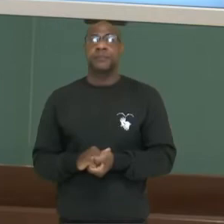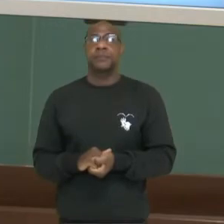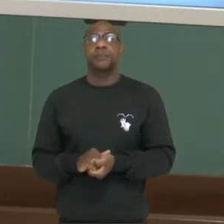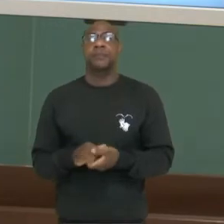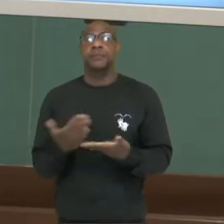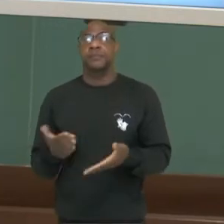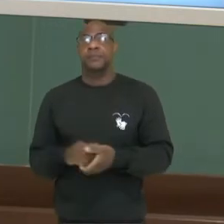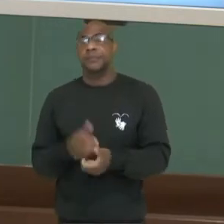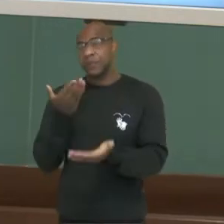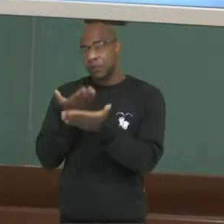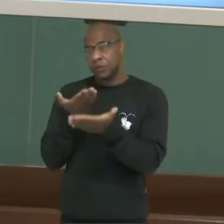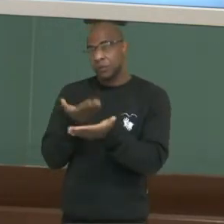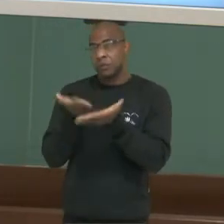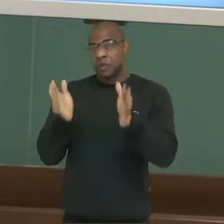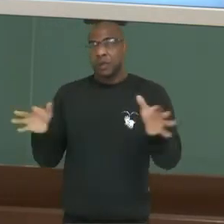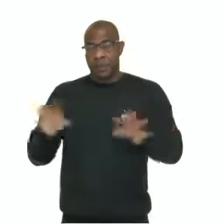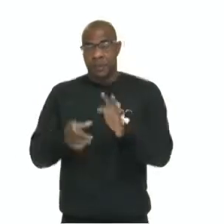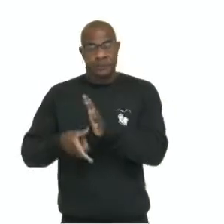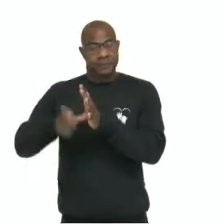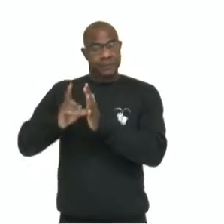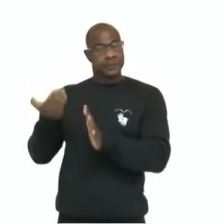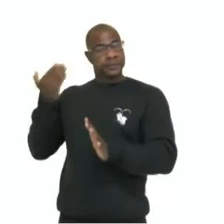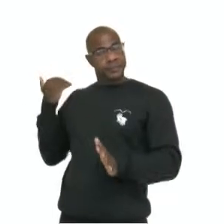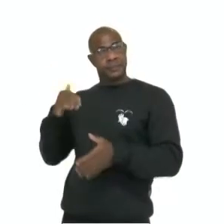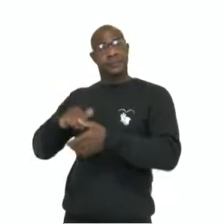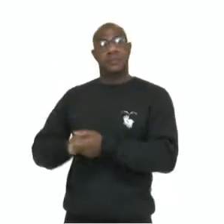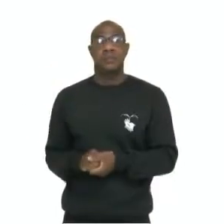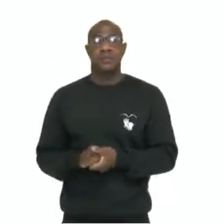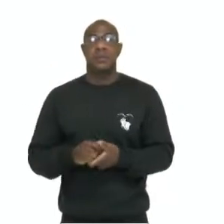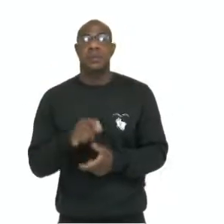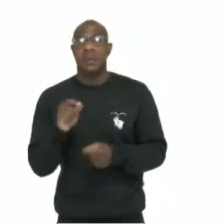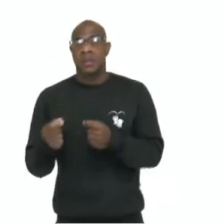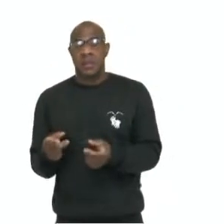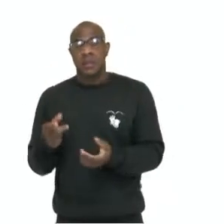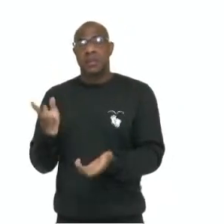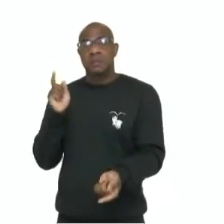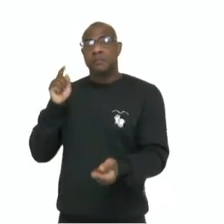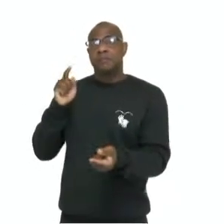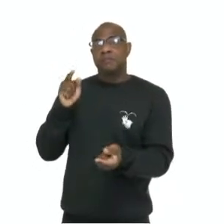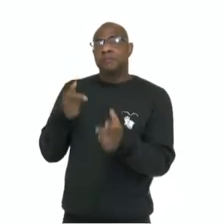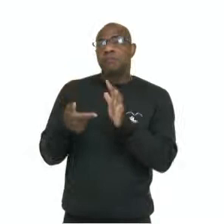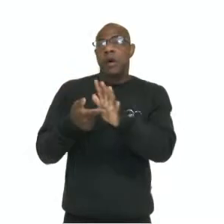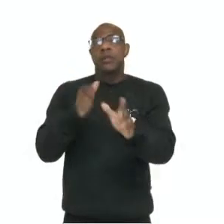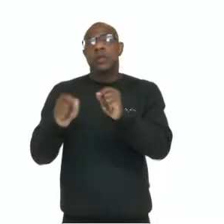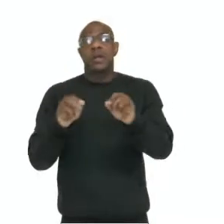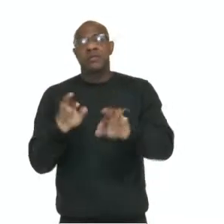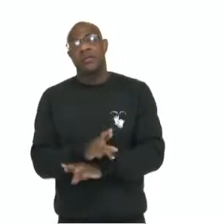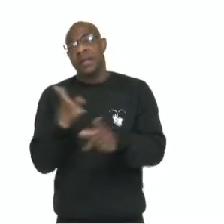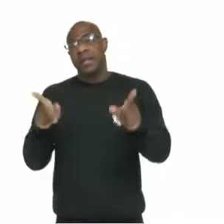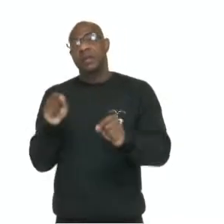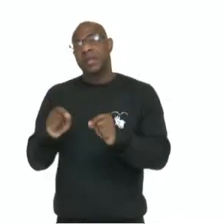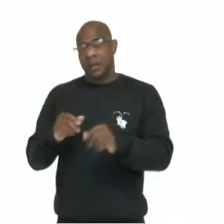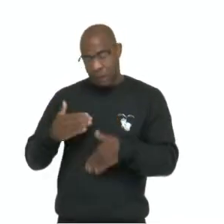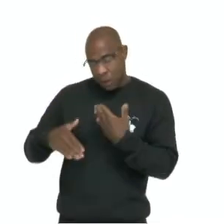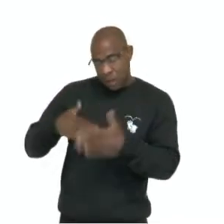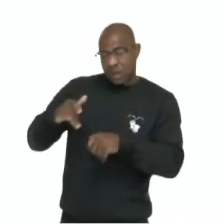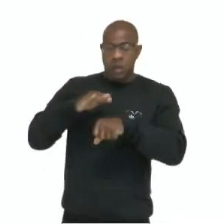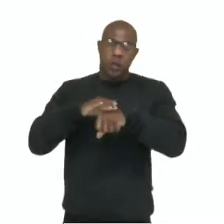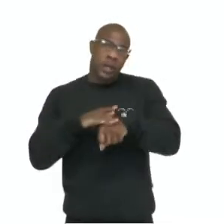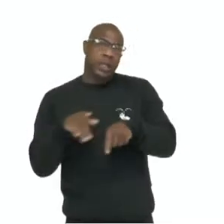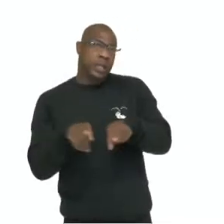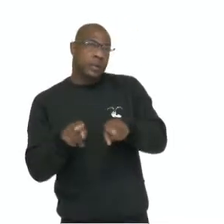Então, estudos já anteriores apontaram diferenças de gênero na infecção e progressão da doença em indivíduos